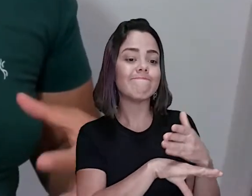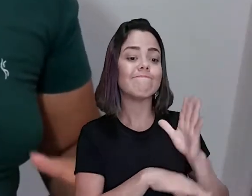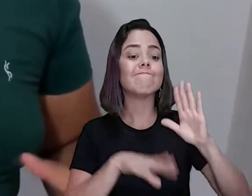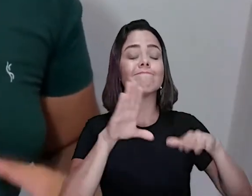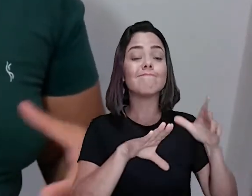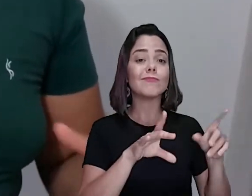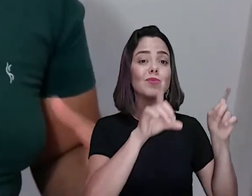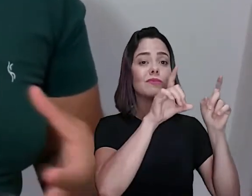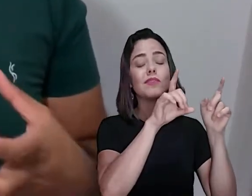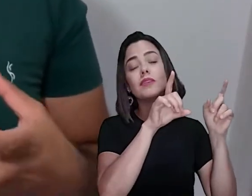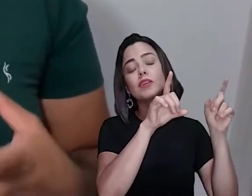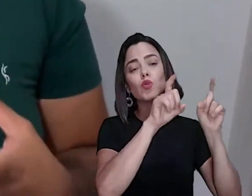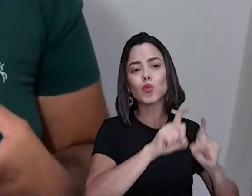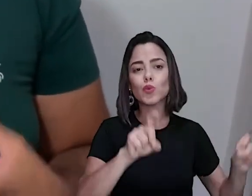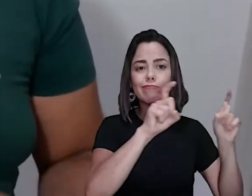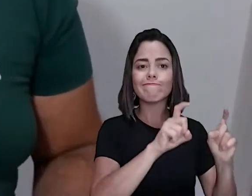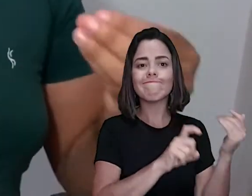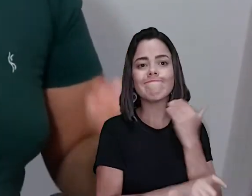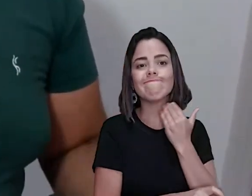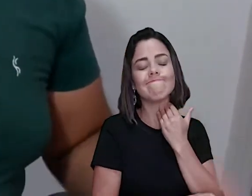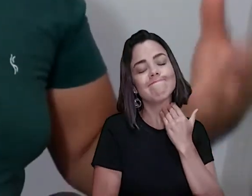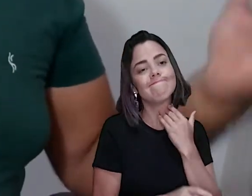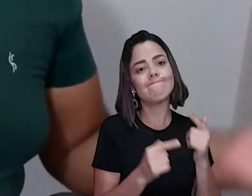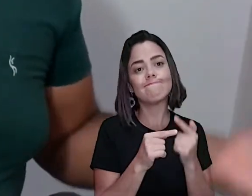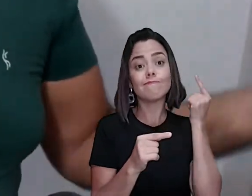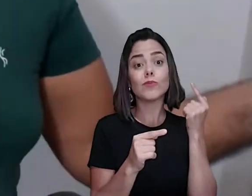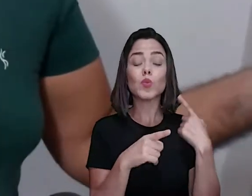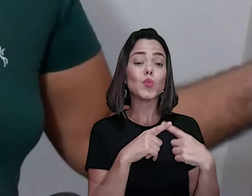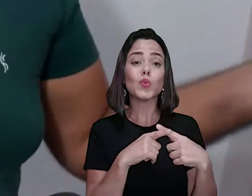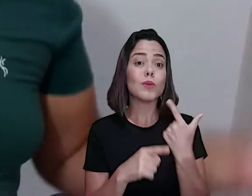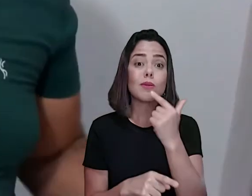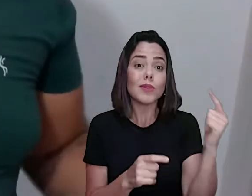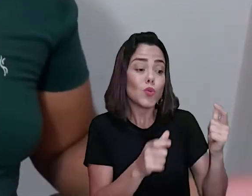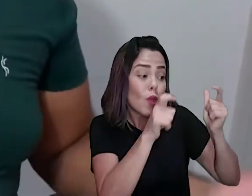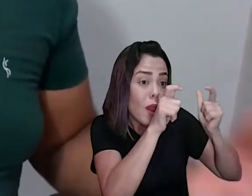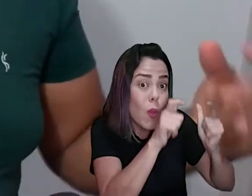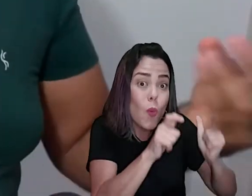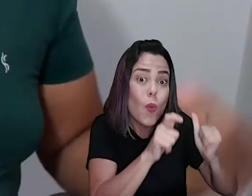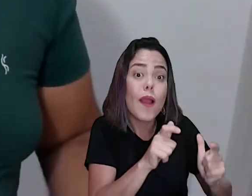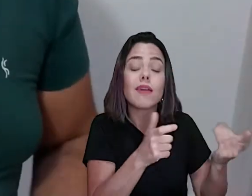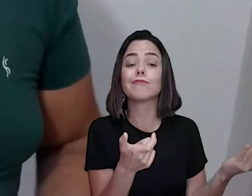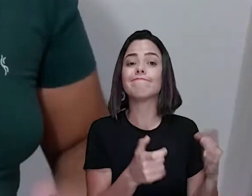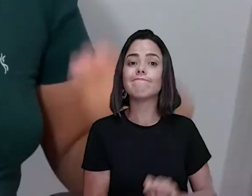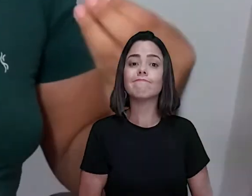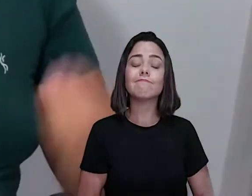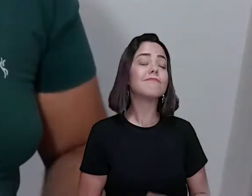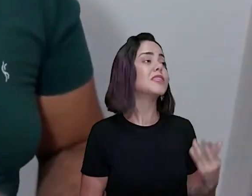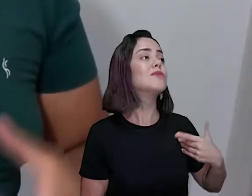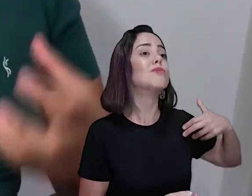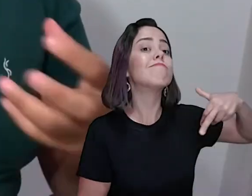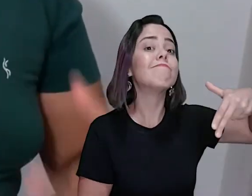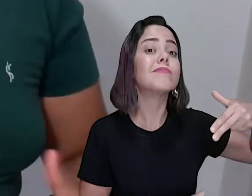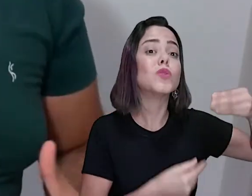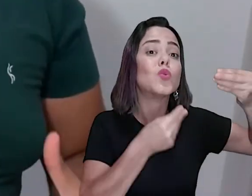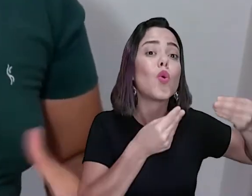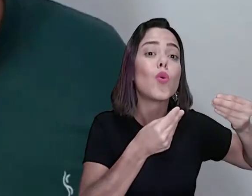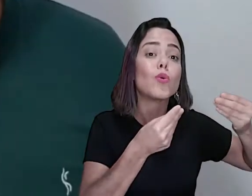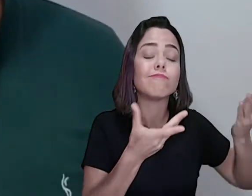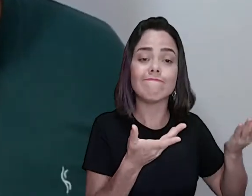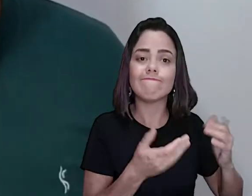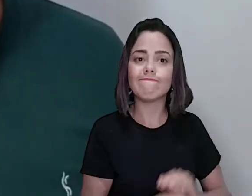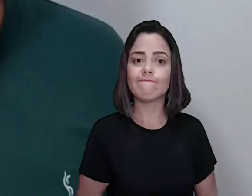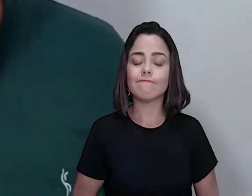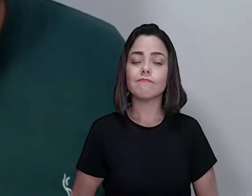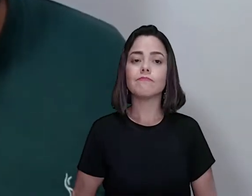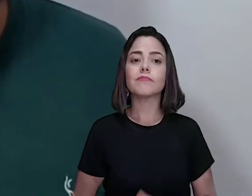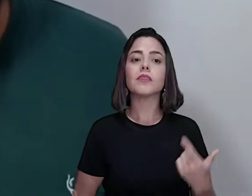bancos digitais também não sejam para você, porque eles não têm agências físicas, então você não consegue fazer depósitos. Para